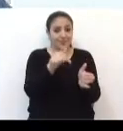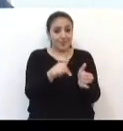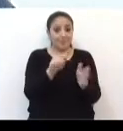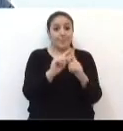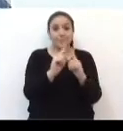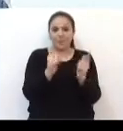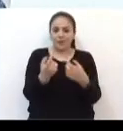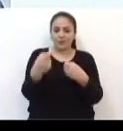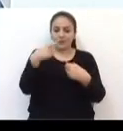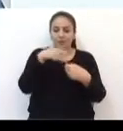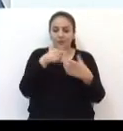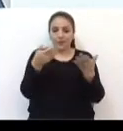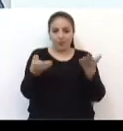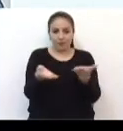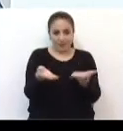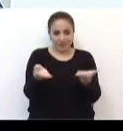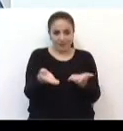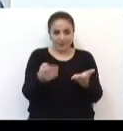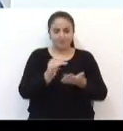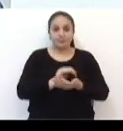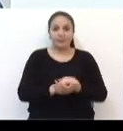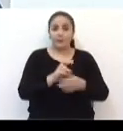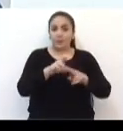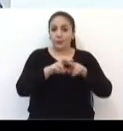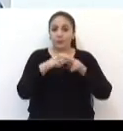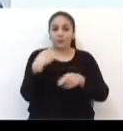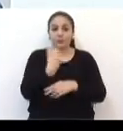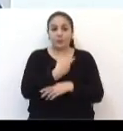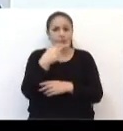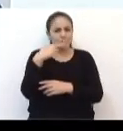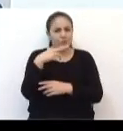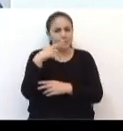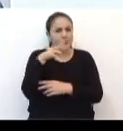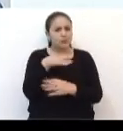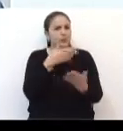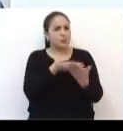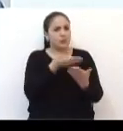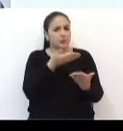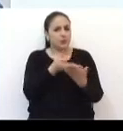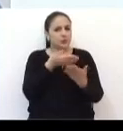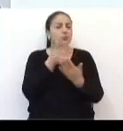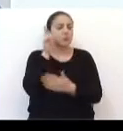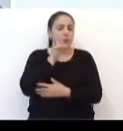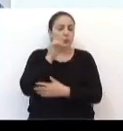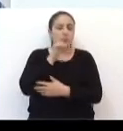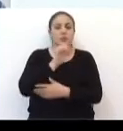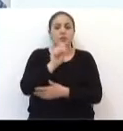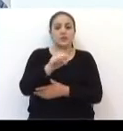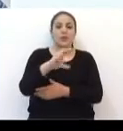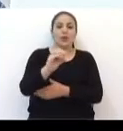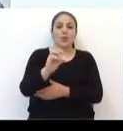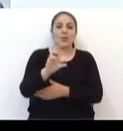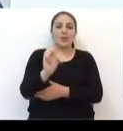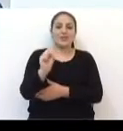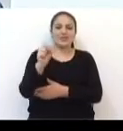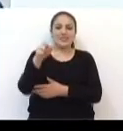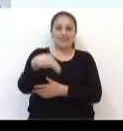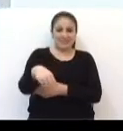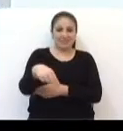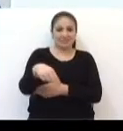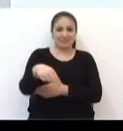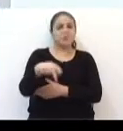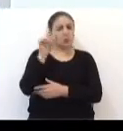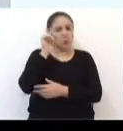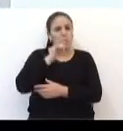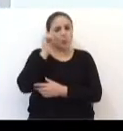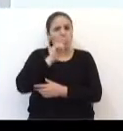que está retomando agora e que, pelo que a gente vem estudando, a gente vai conseguir sim, a Corsan vai conseguir dar